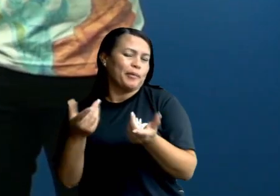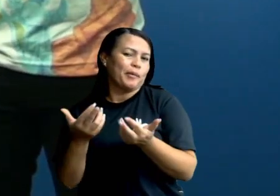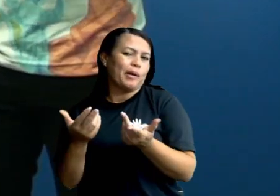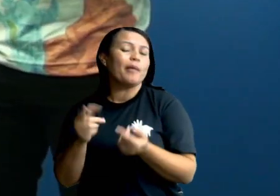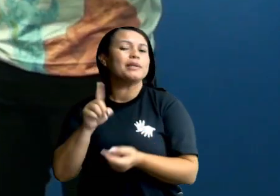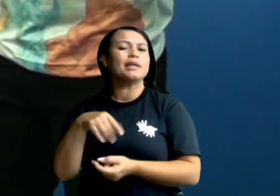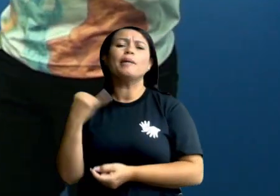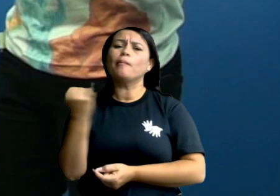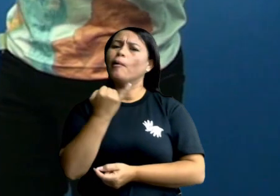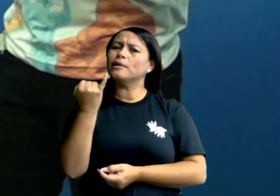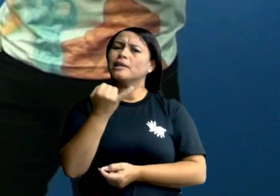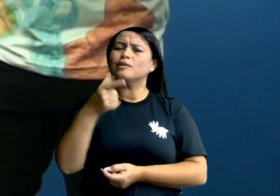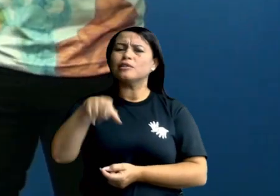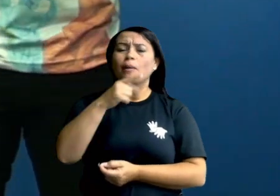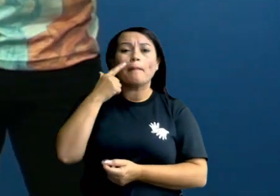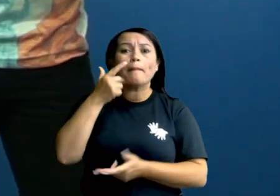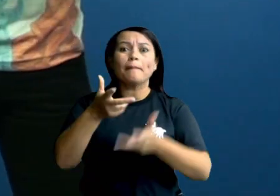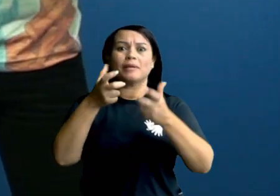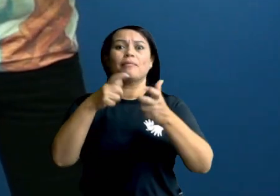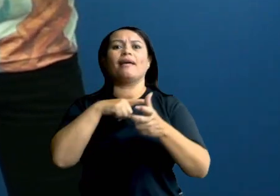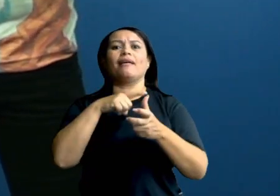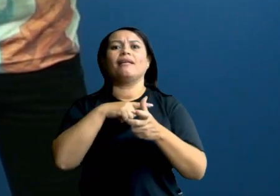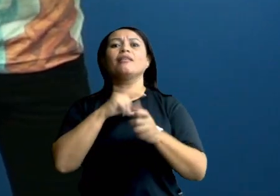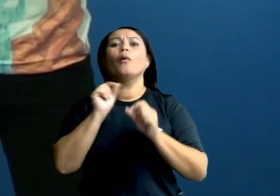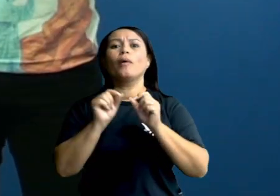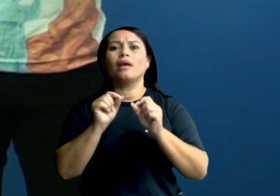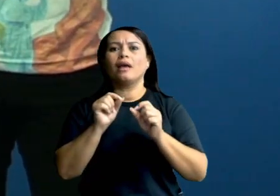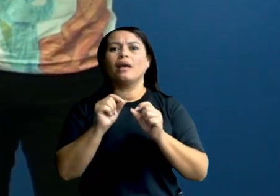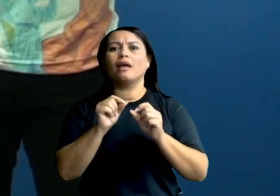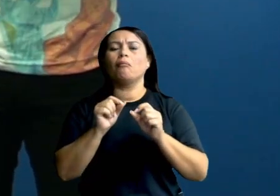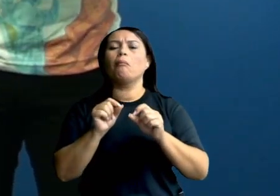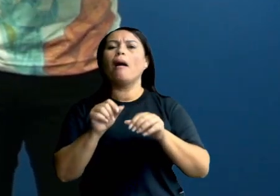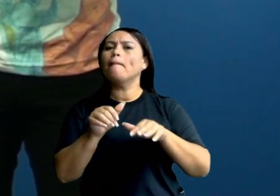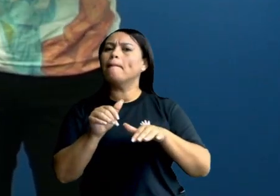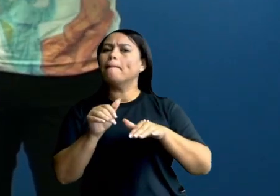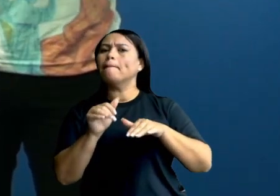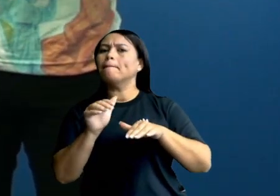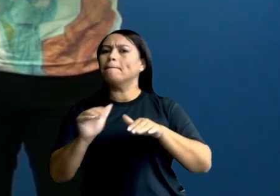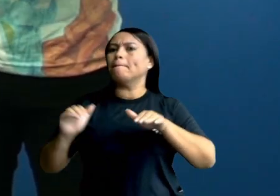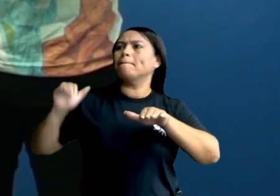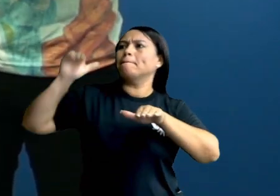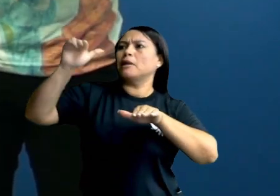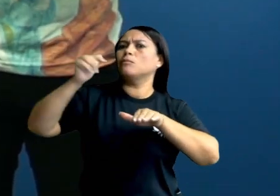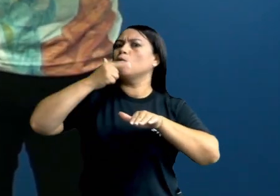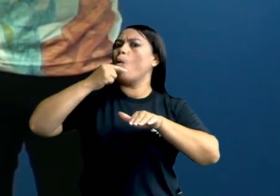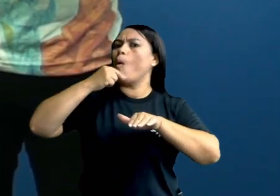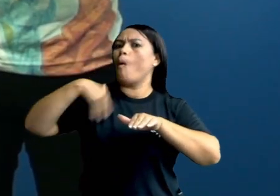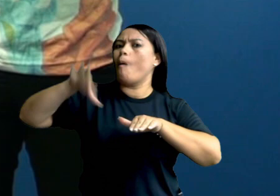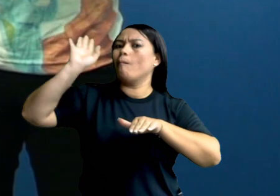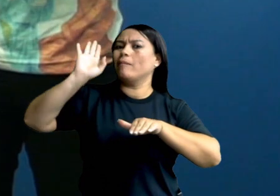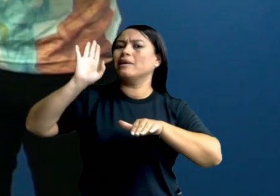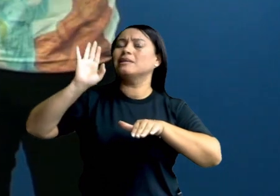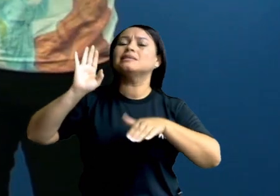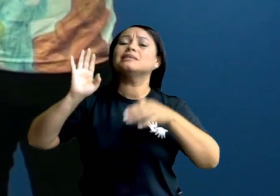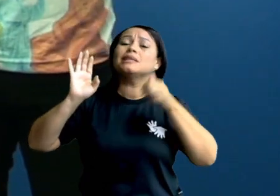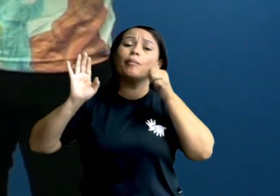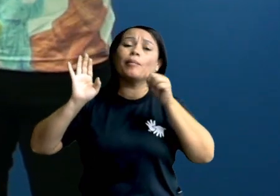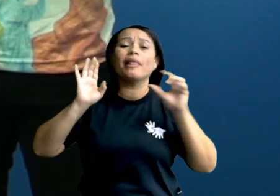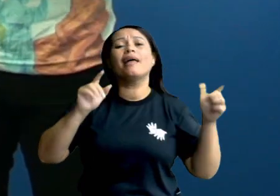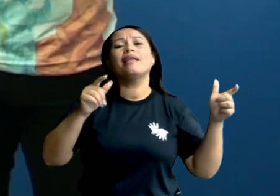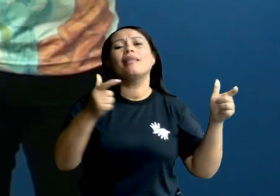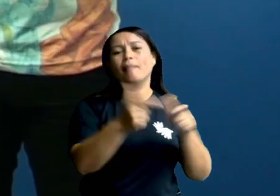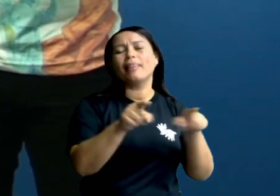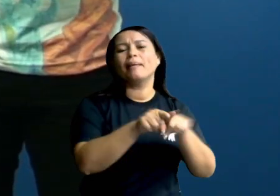é importante para perceber que ainda existe uma predominância de homens exercendo atividades remuneradas, embora